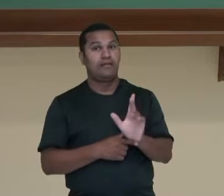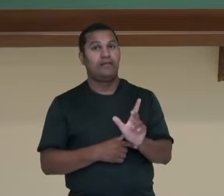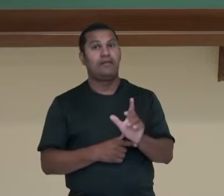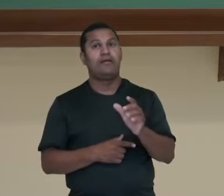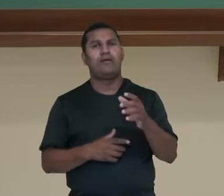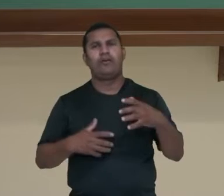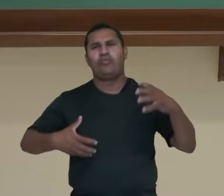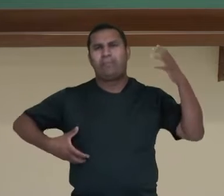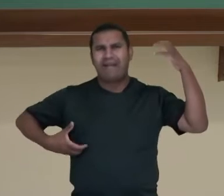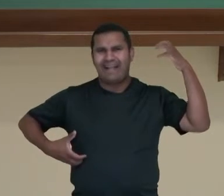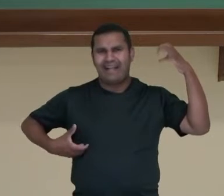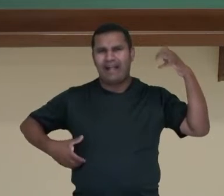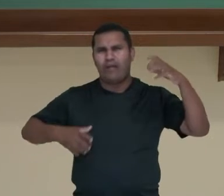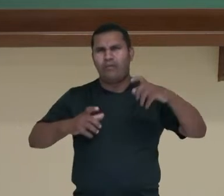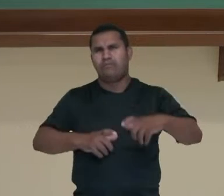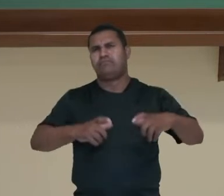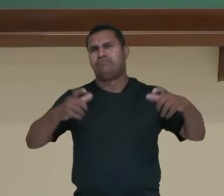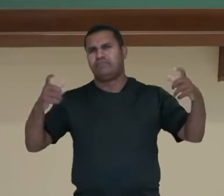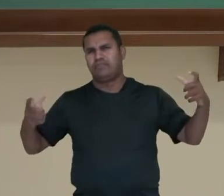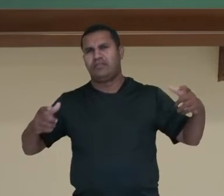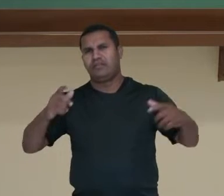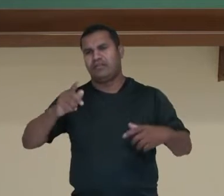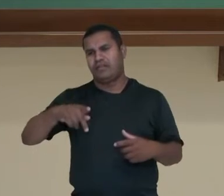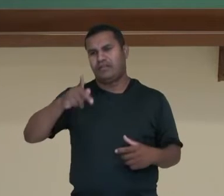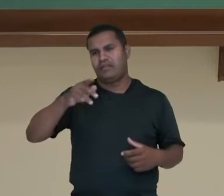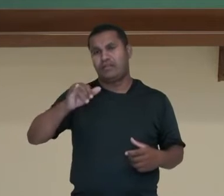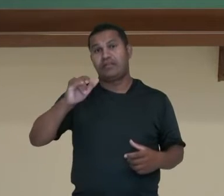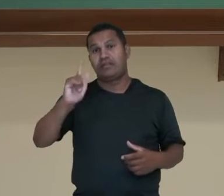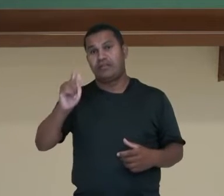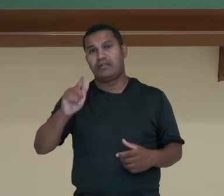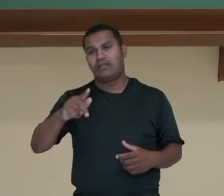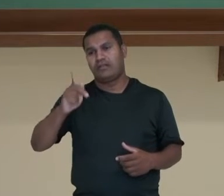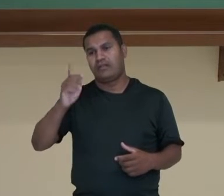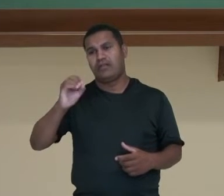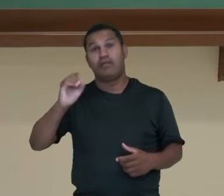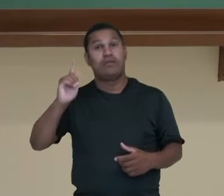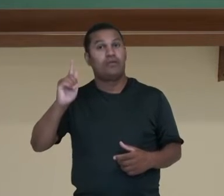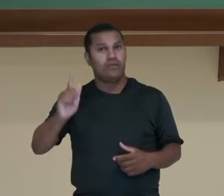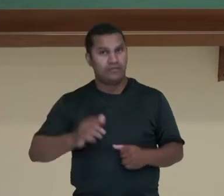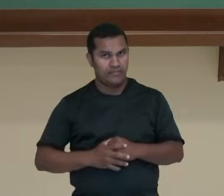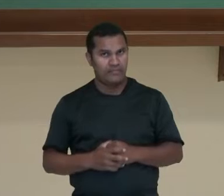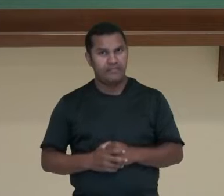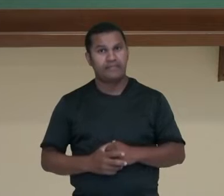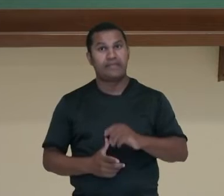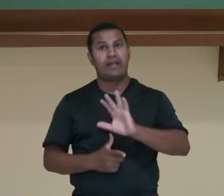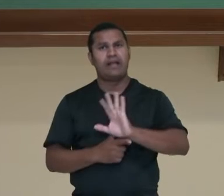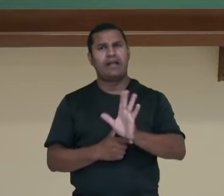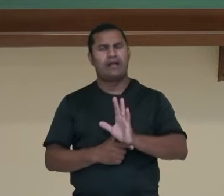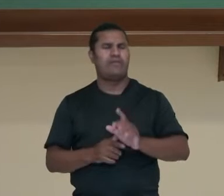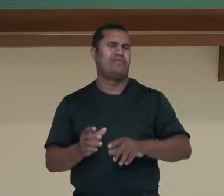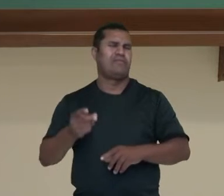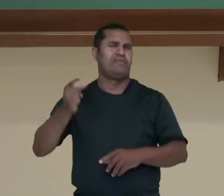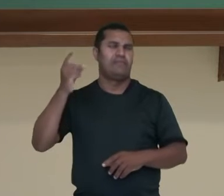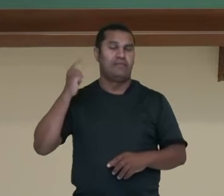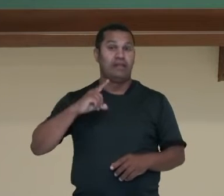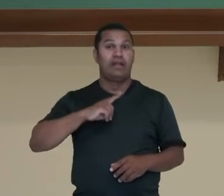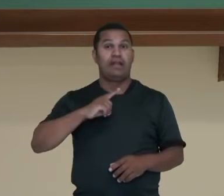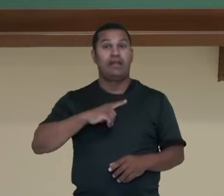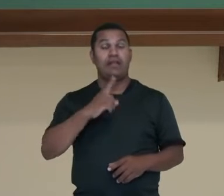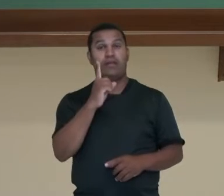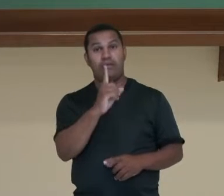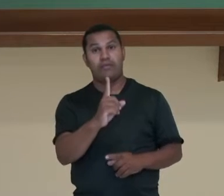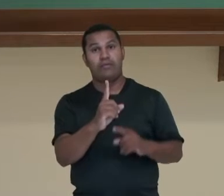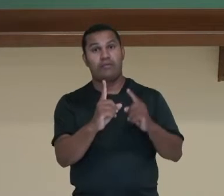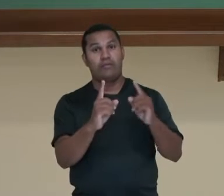que é aquele da ilha perdida, que ele vai lá, que tem aquela moça que é atriz de cinema, e ele se perde, que é aquele com o